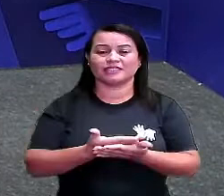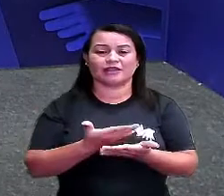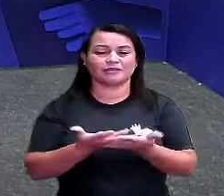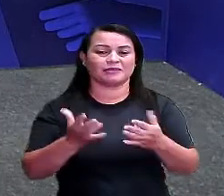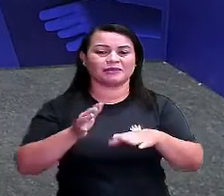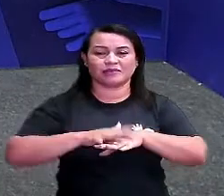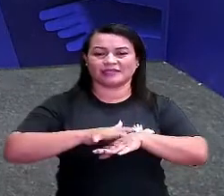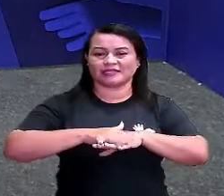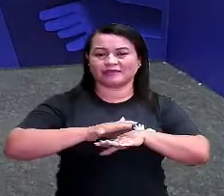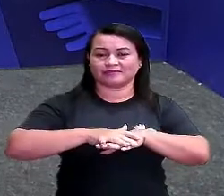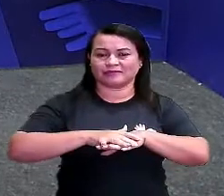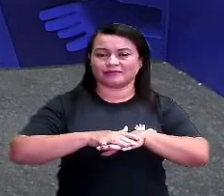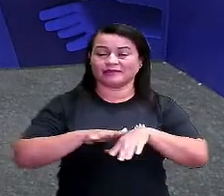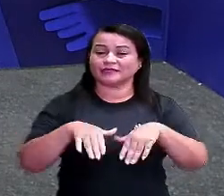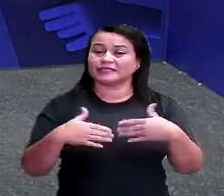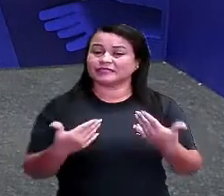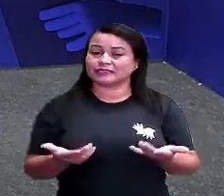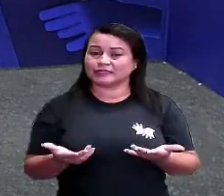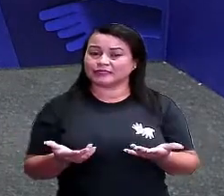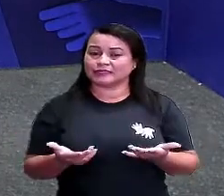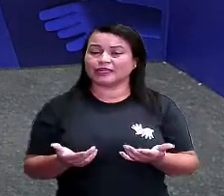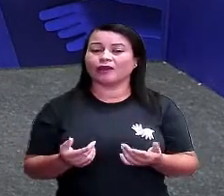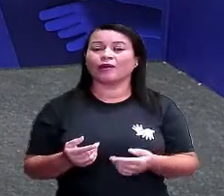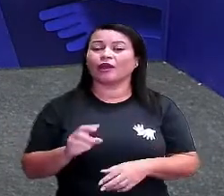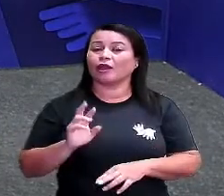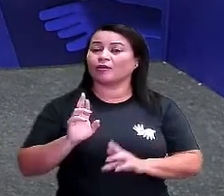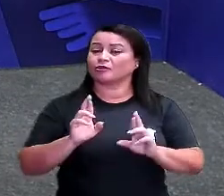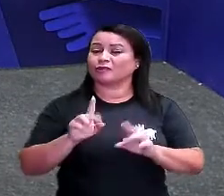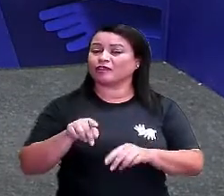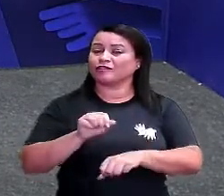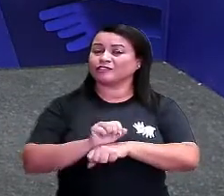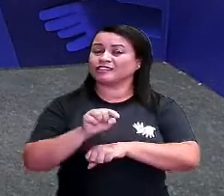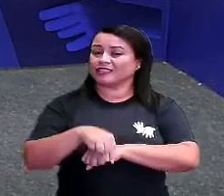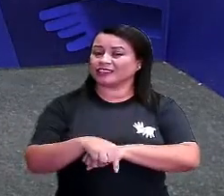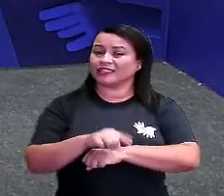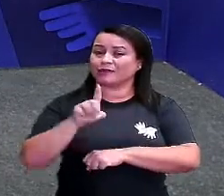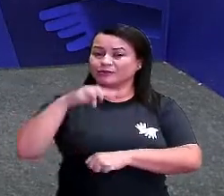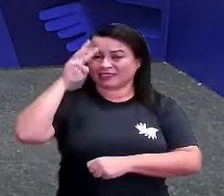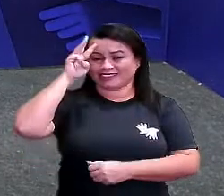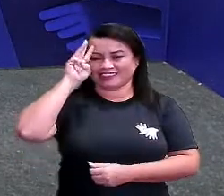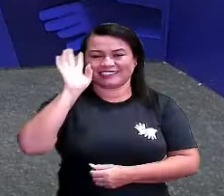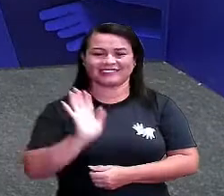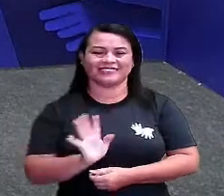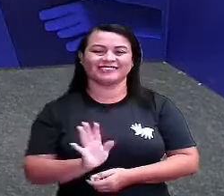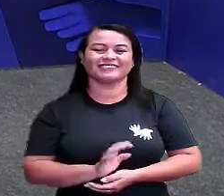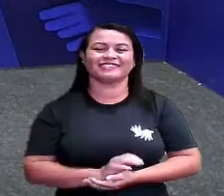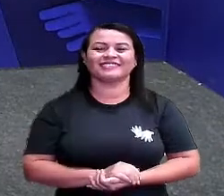de matemática. Então, eu te aguardo na próxima terça. Até lá!